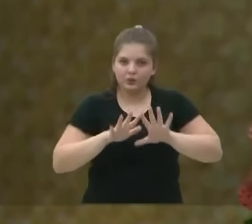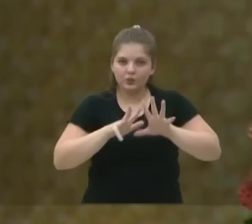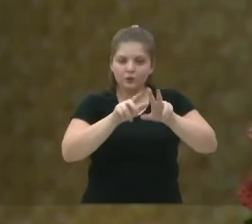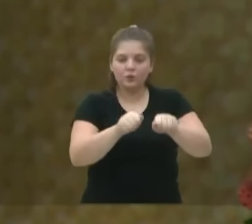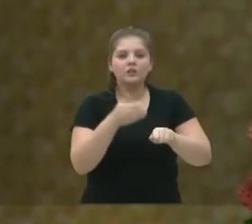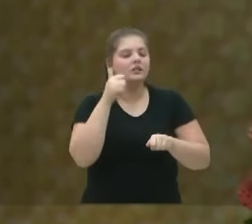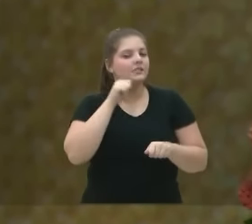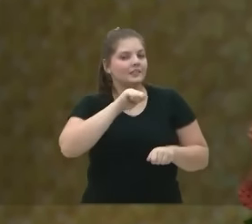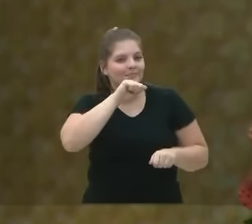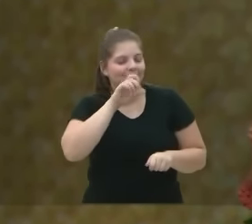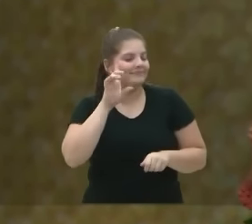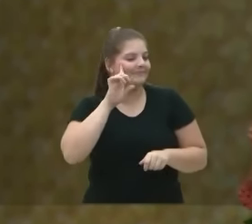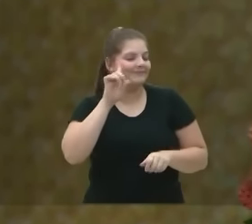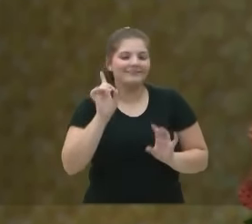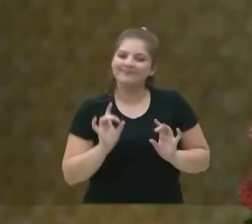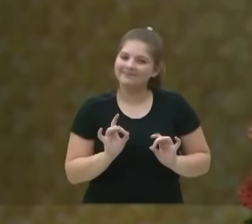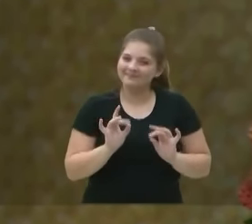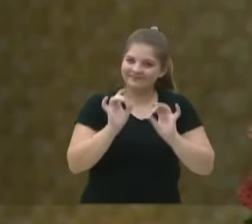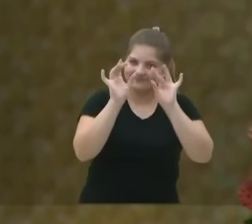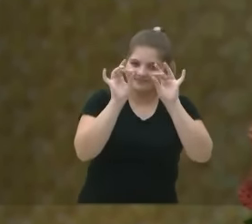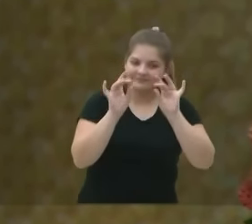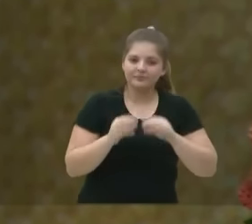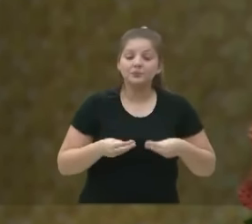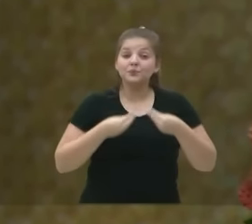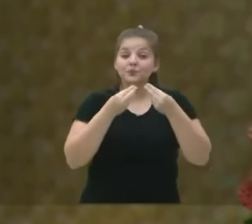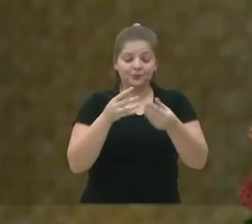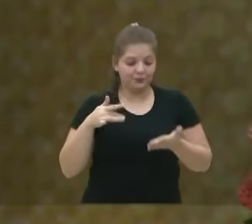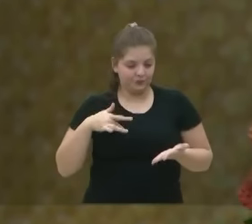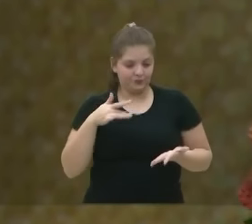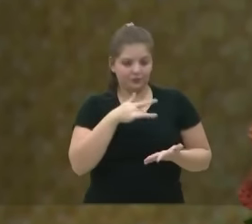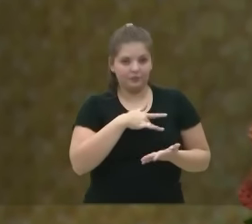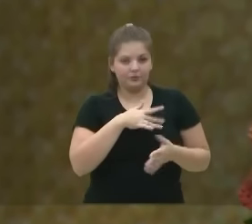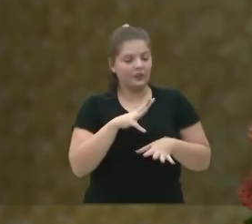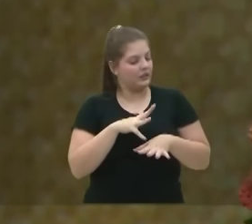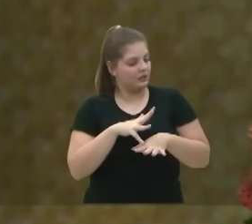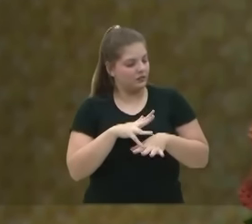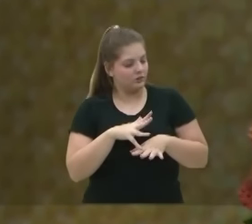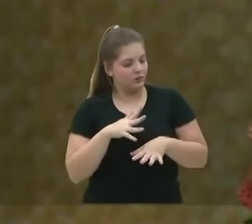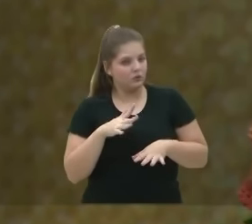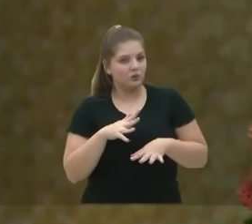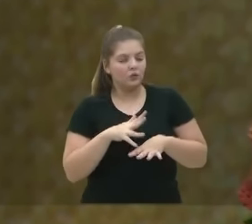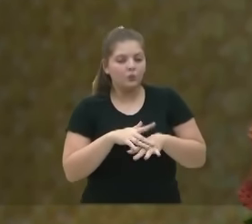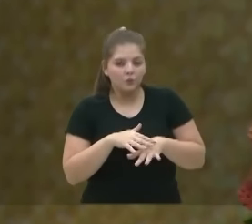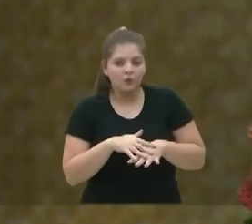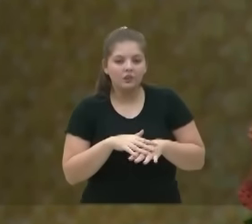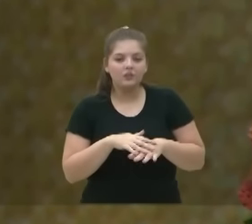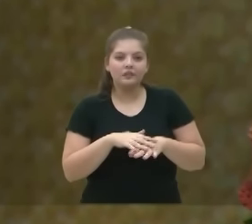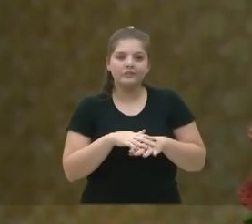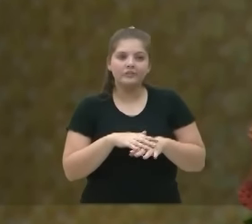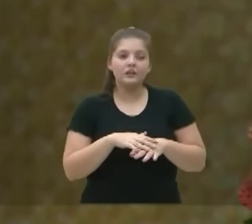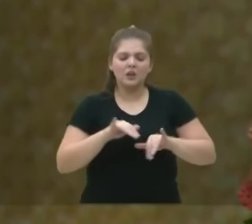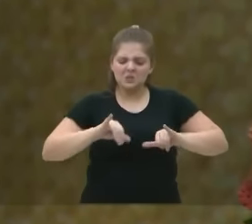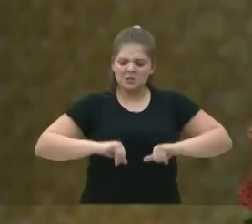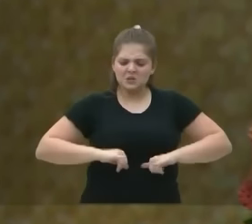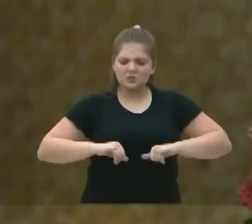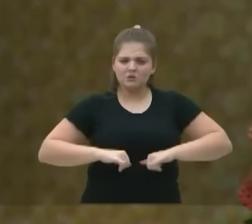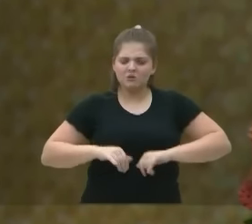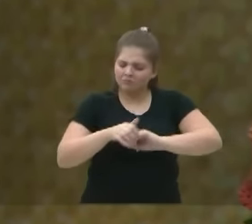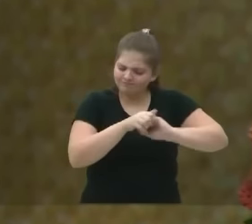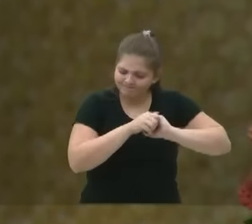mães neste dia especial. Dai saúde às doentes, amparo às que estão sofrendo e